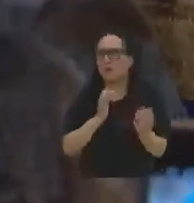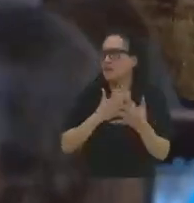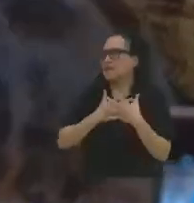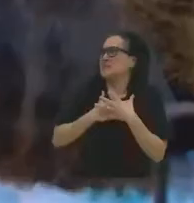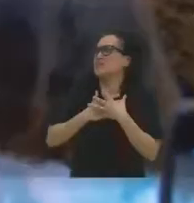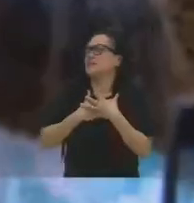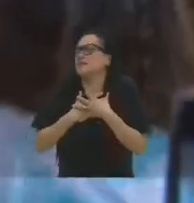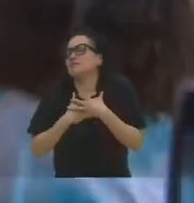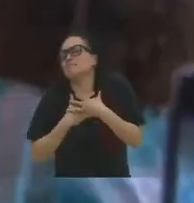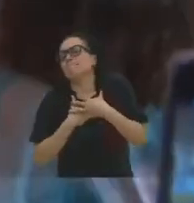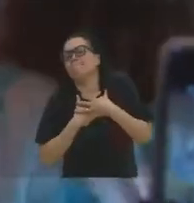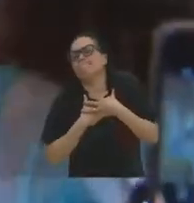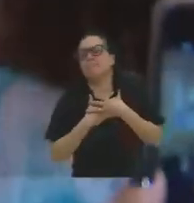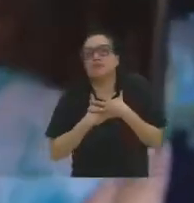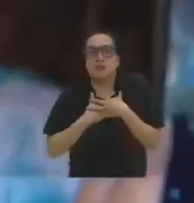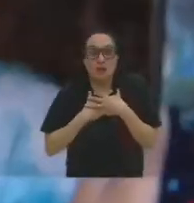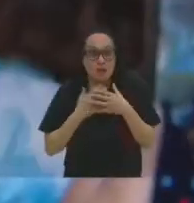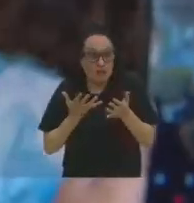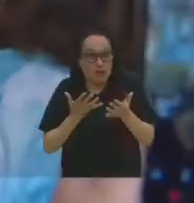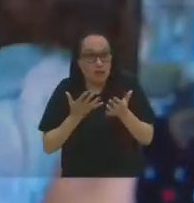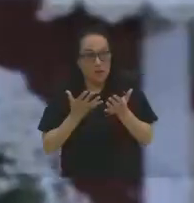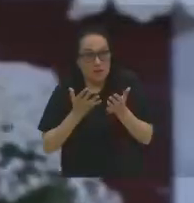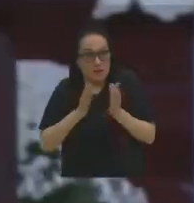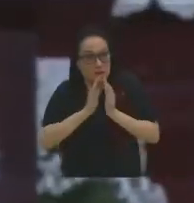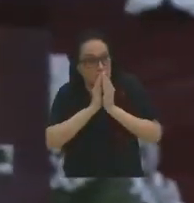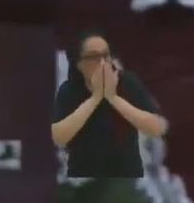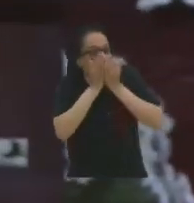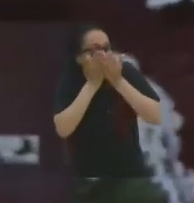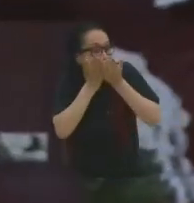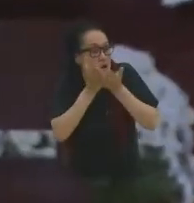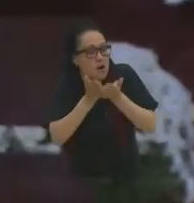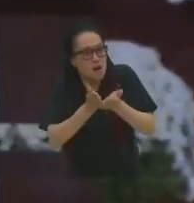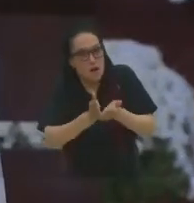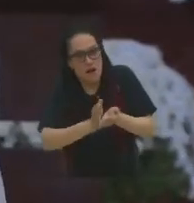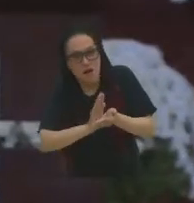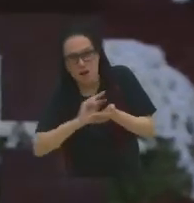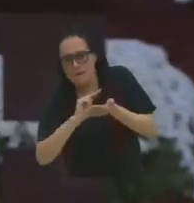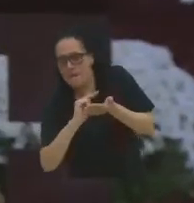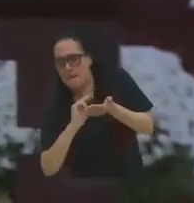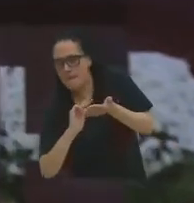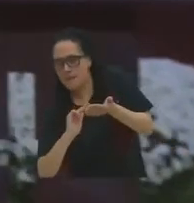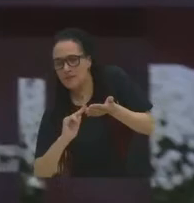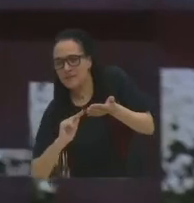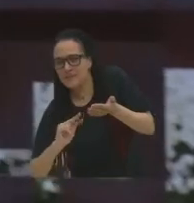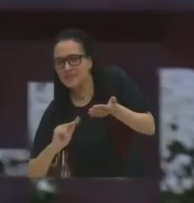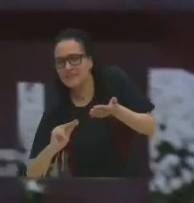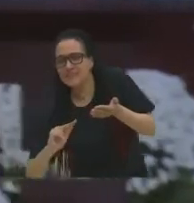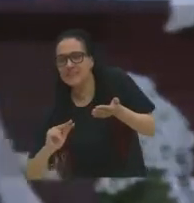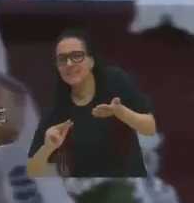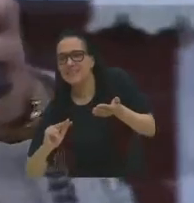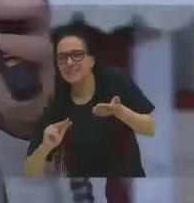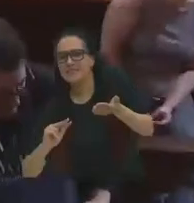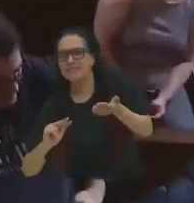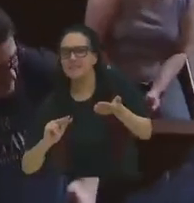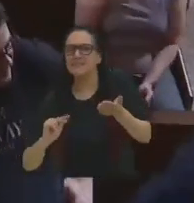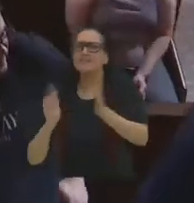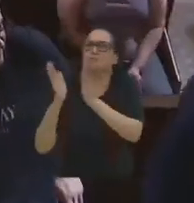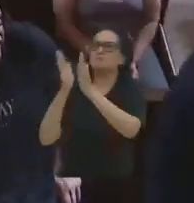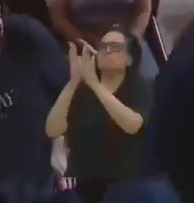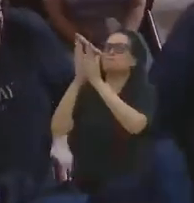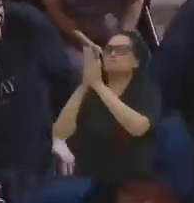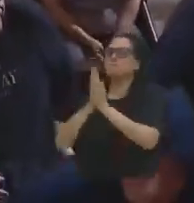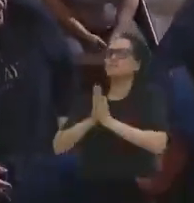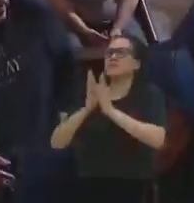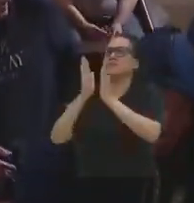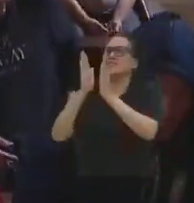e quis me afogar. Mas então vamos eu ficar em pé, meu povo. Ao filho